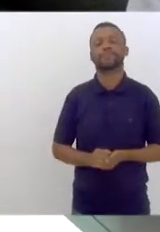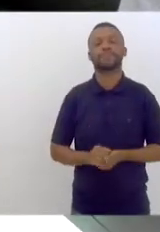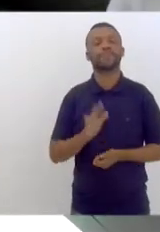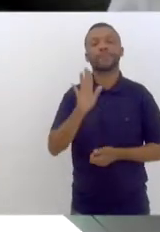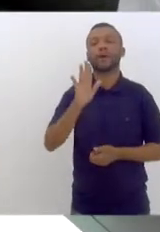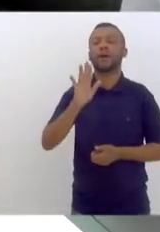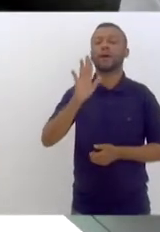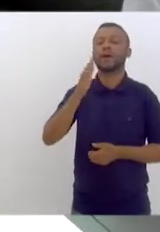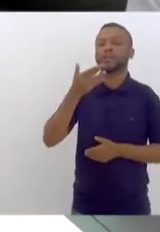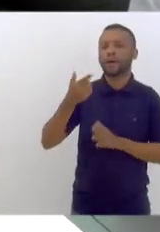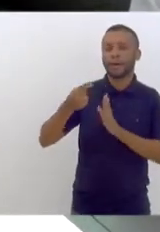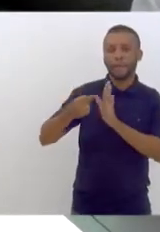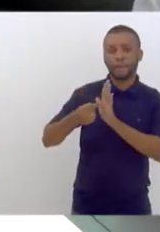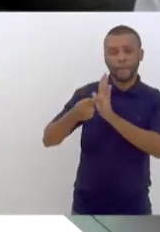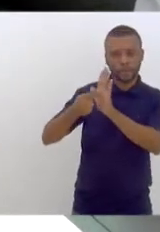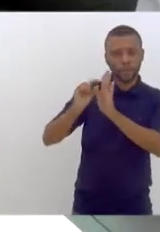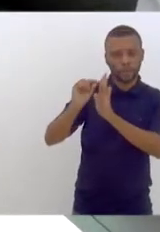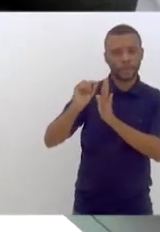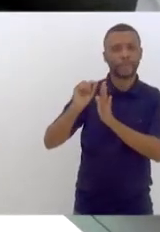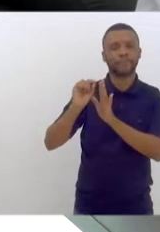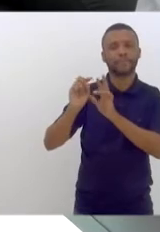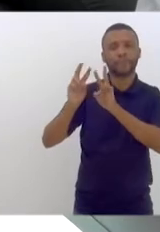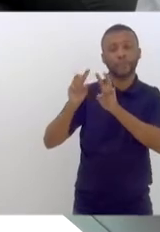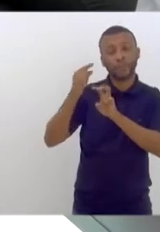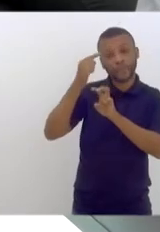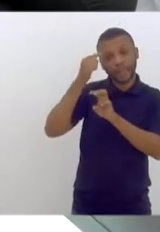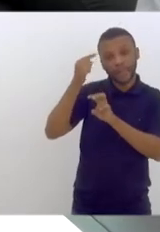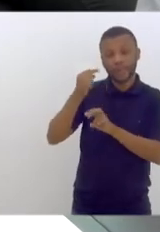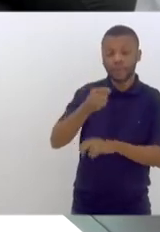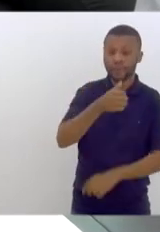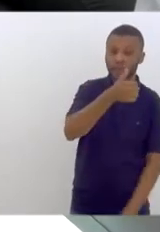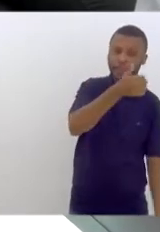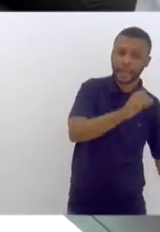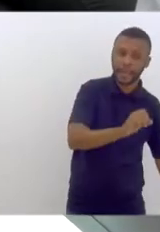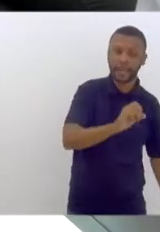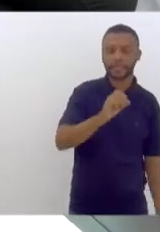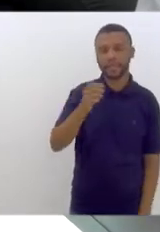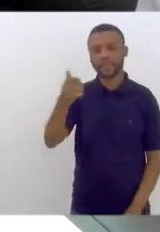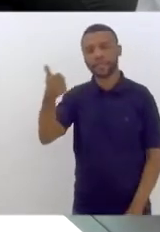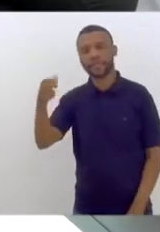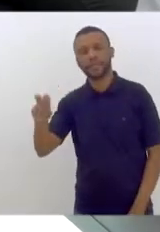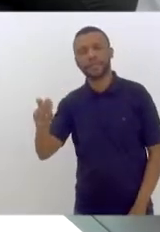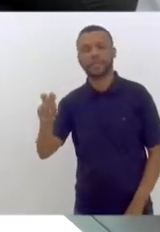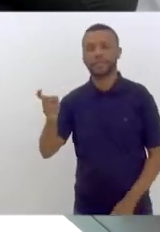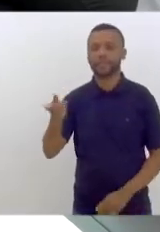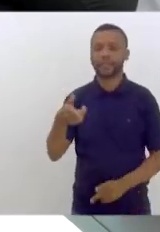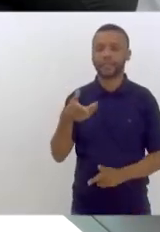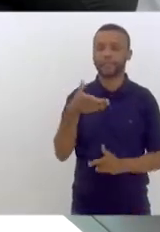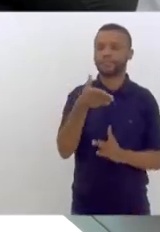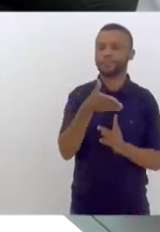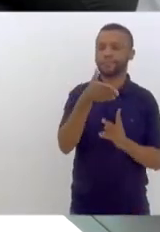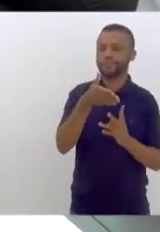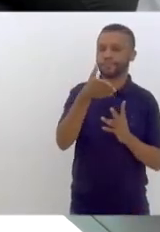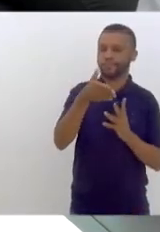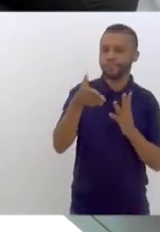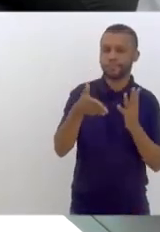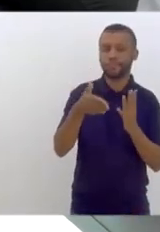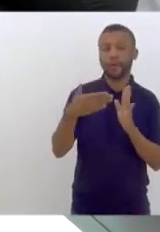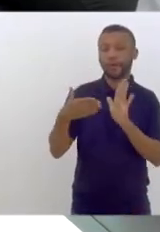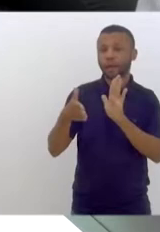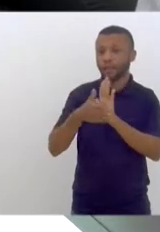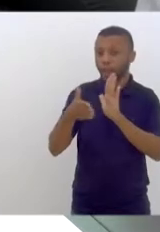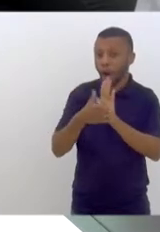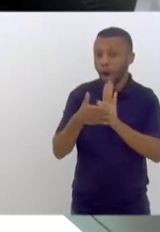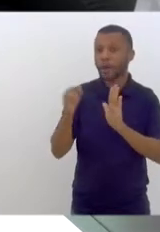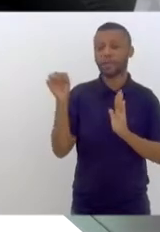aqui é sobre se deve ser o 10 e o 15 nessa divisão. Então, por exemplo, na nossa proposta